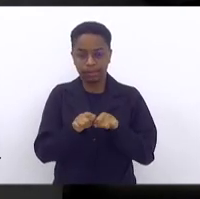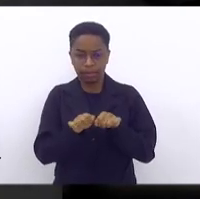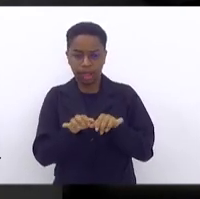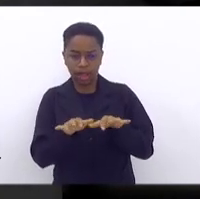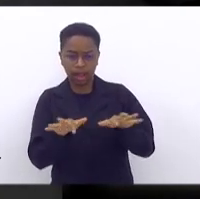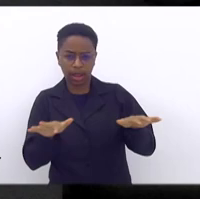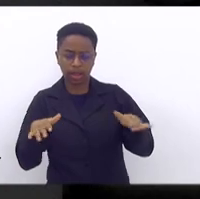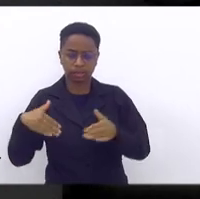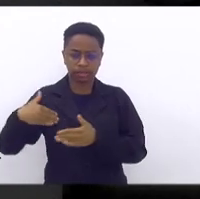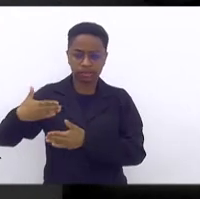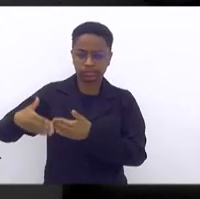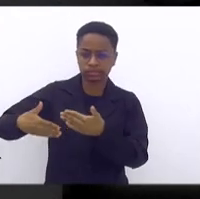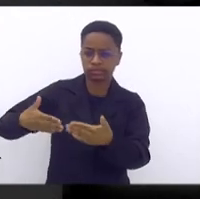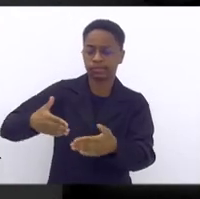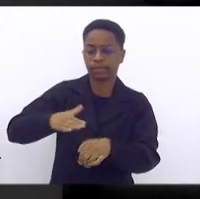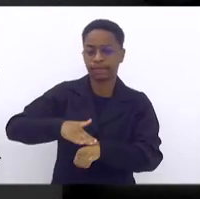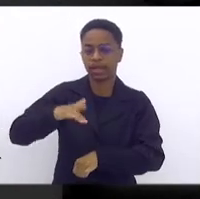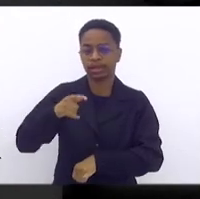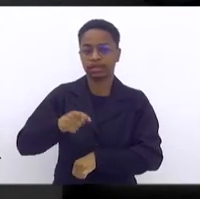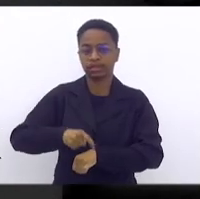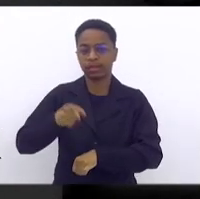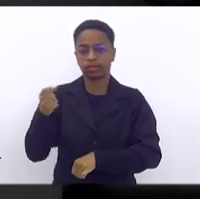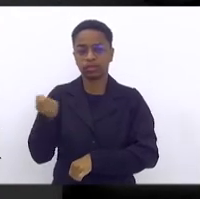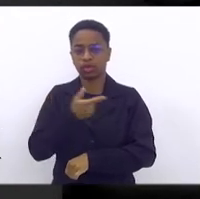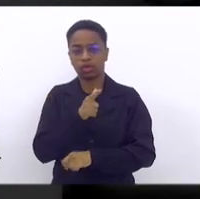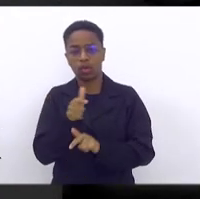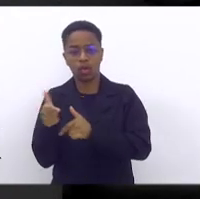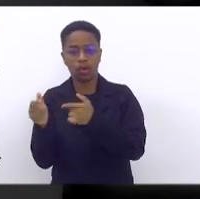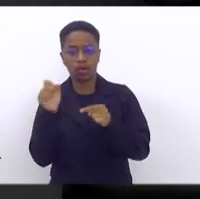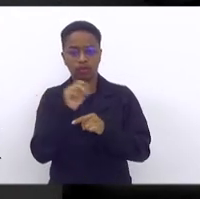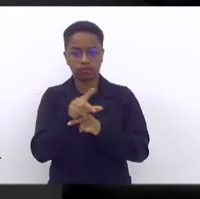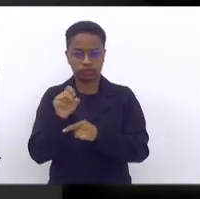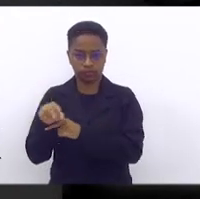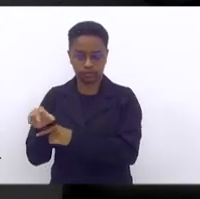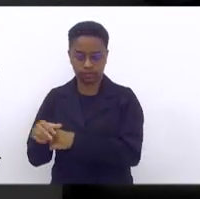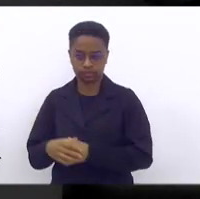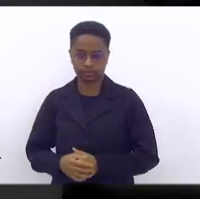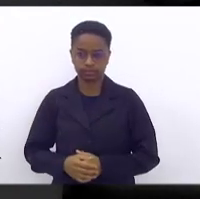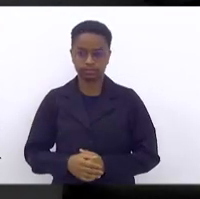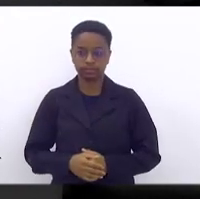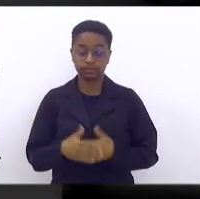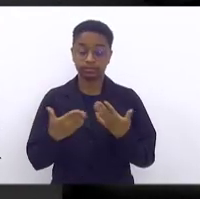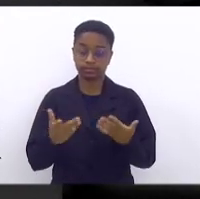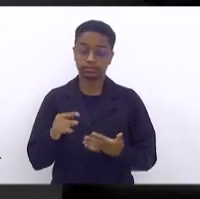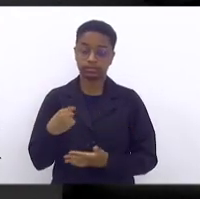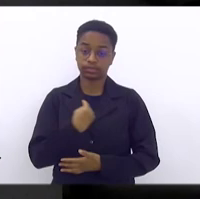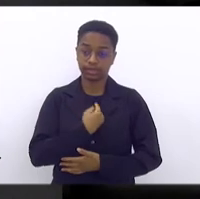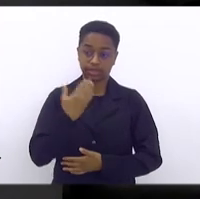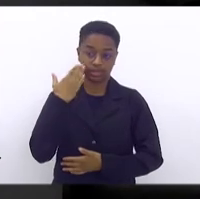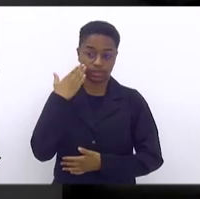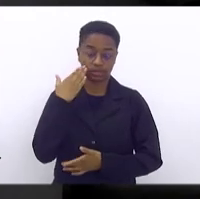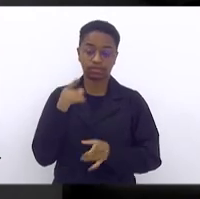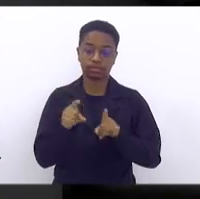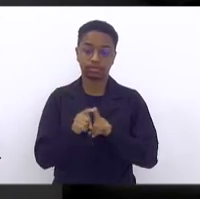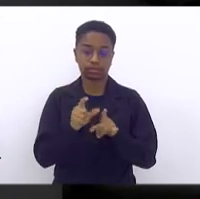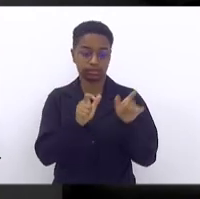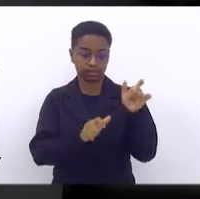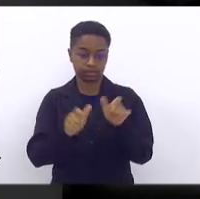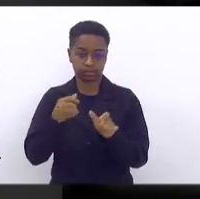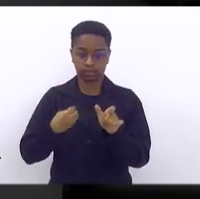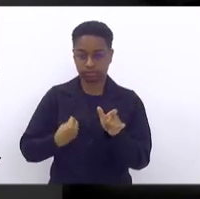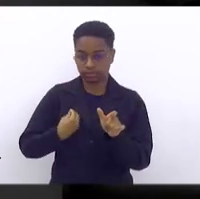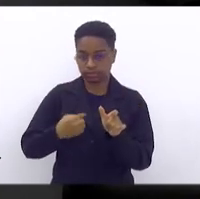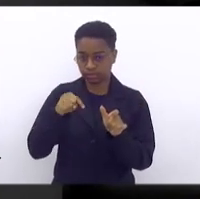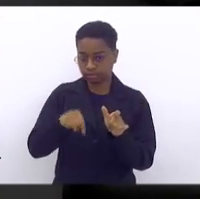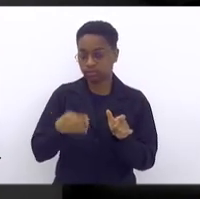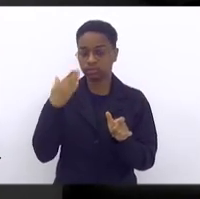tempo, né, do que outros vírus, né, outras questões envolvidas. E a gente sabe, assim como todos aqui presentes na CPI,